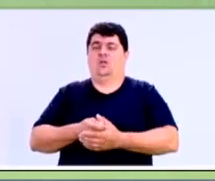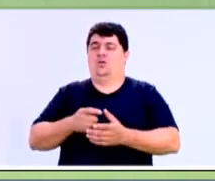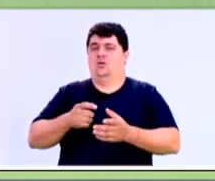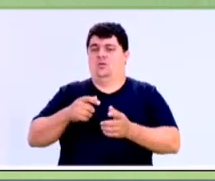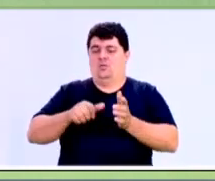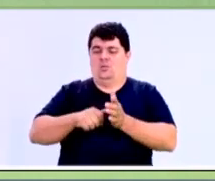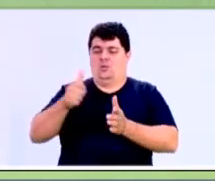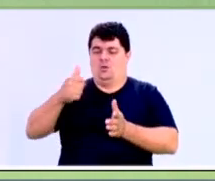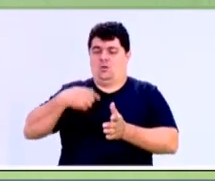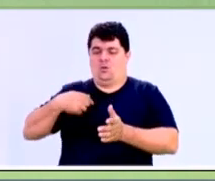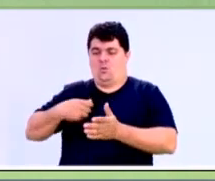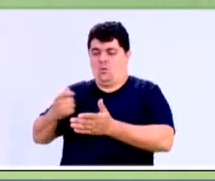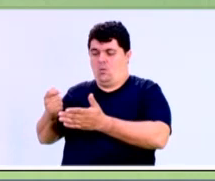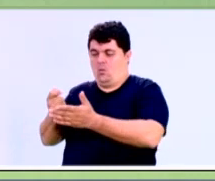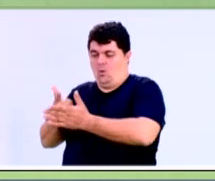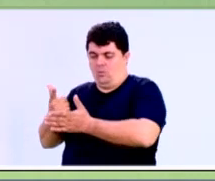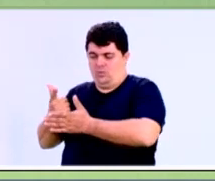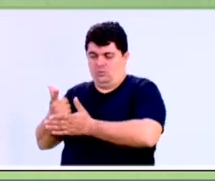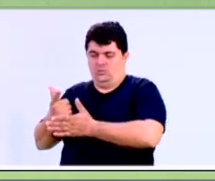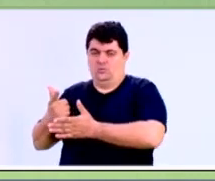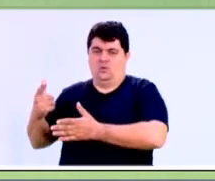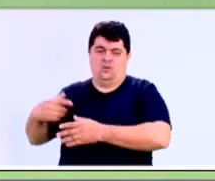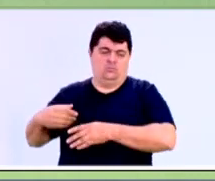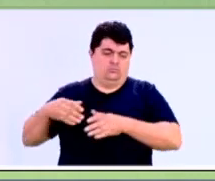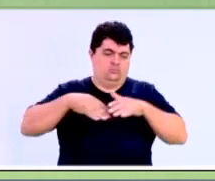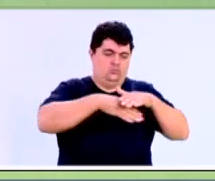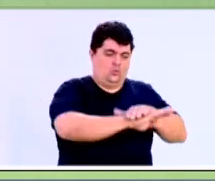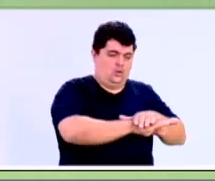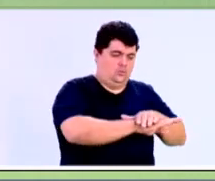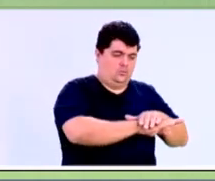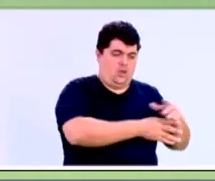e pagar